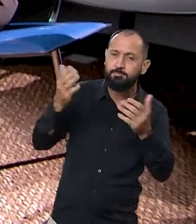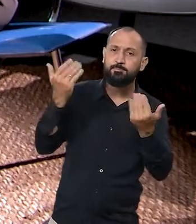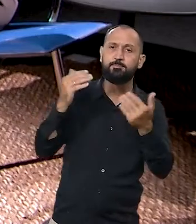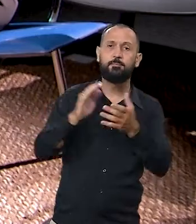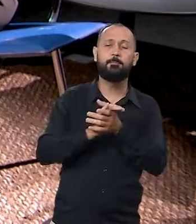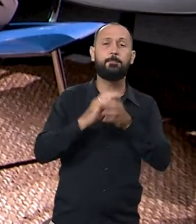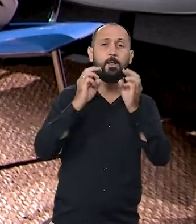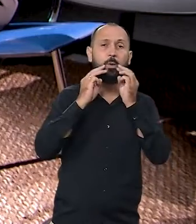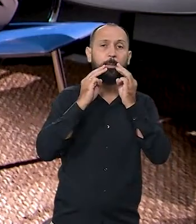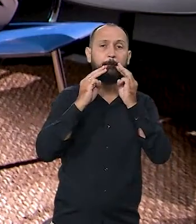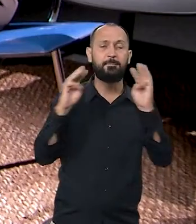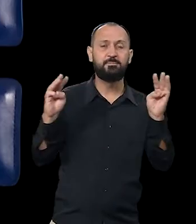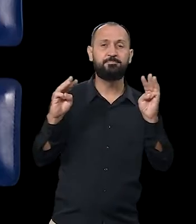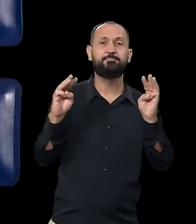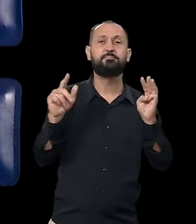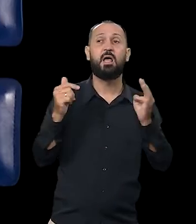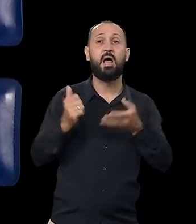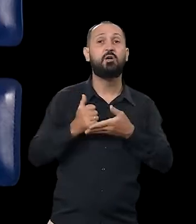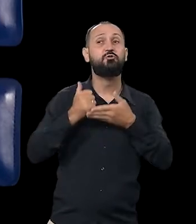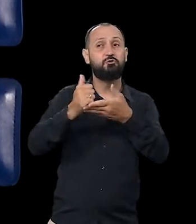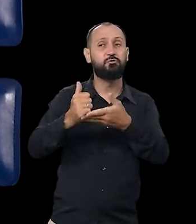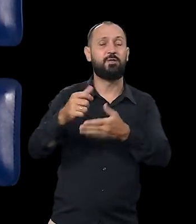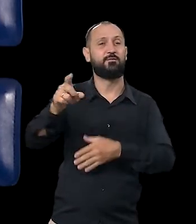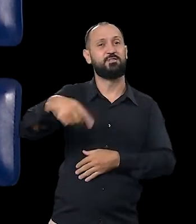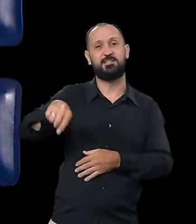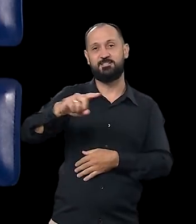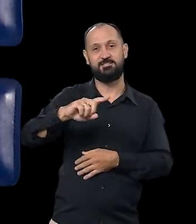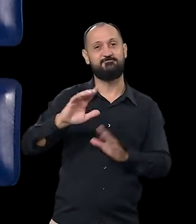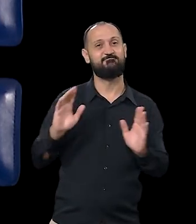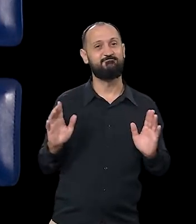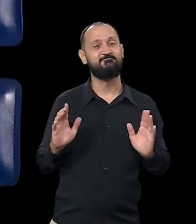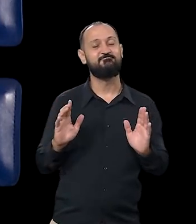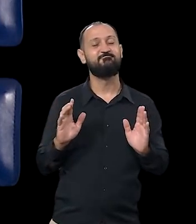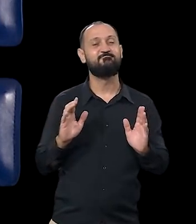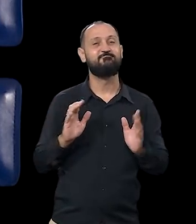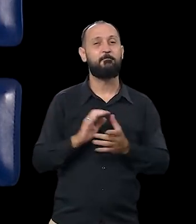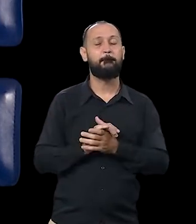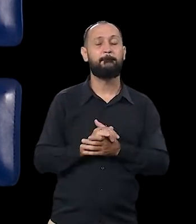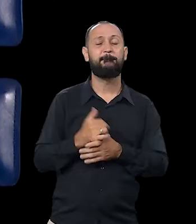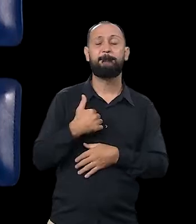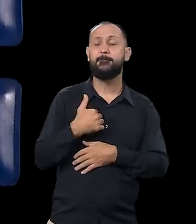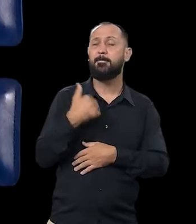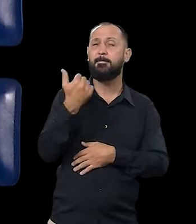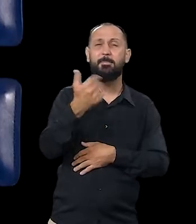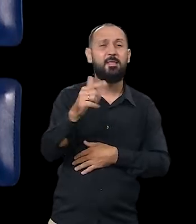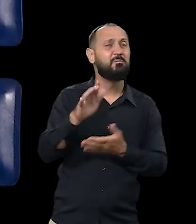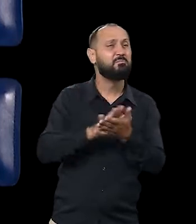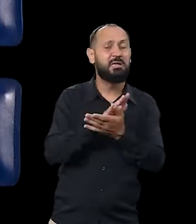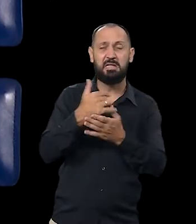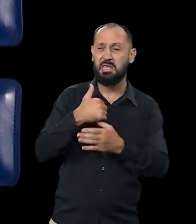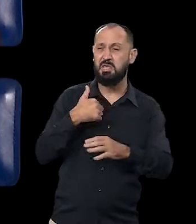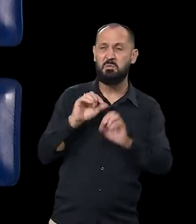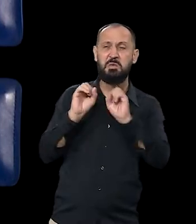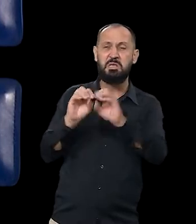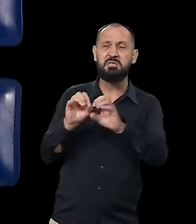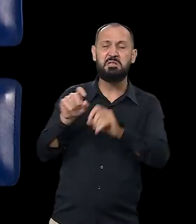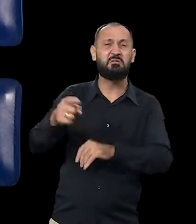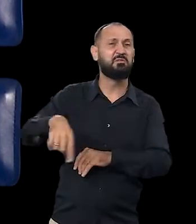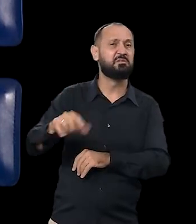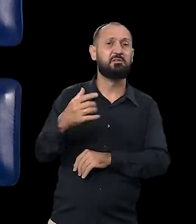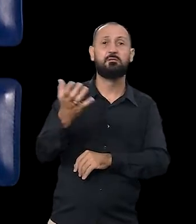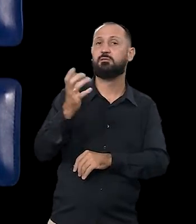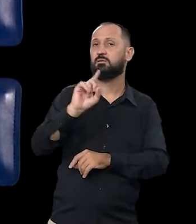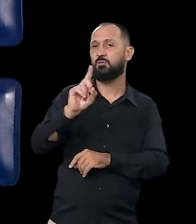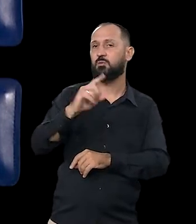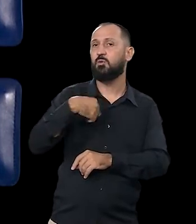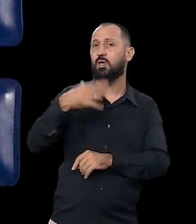a estrutura de segurança, disse, olha, a minha missão aqui é auxiliar. Não é? Eu não tenho